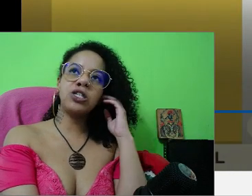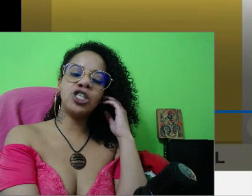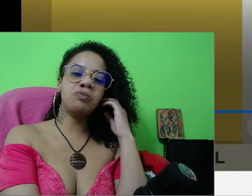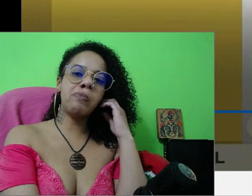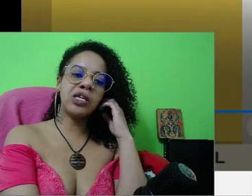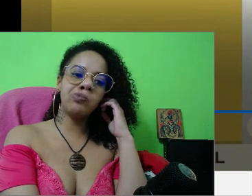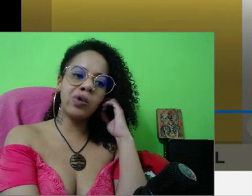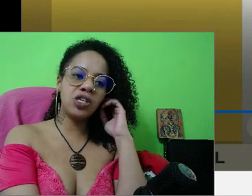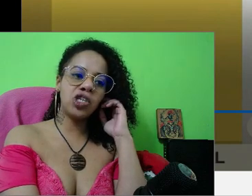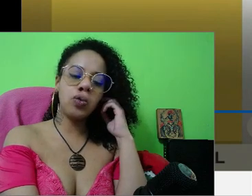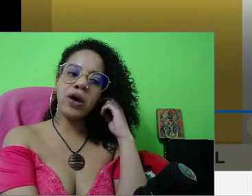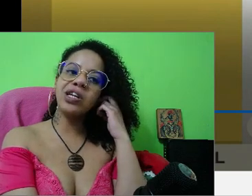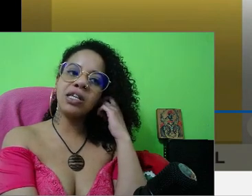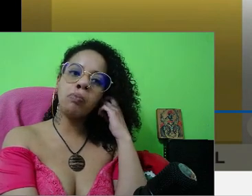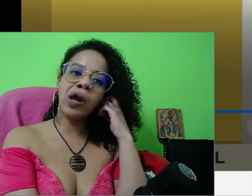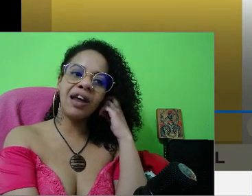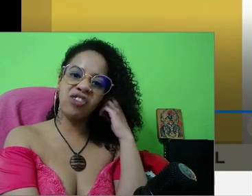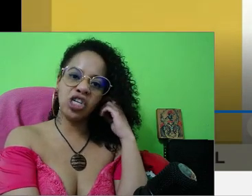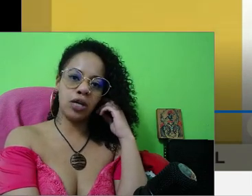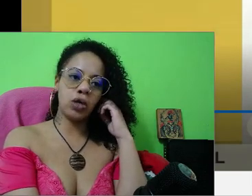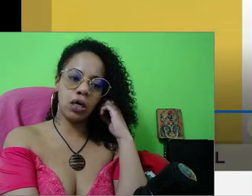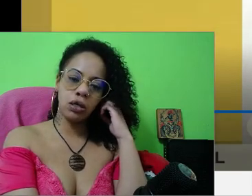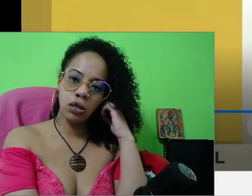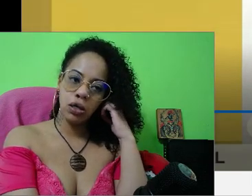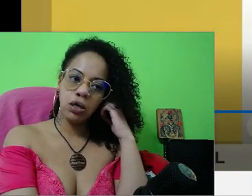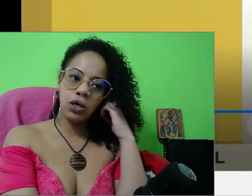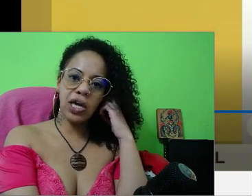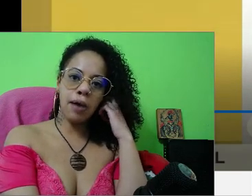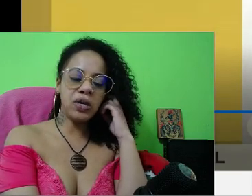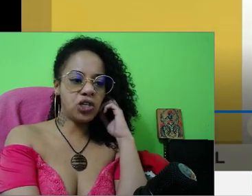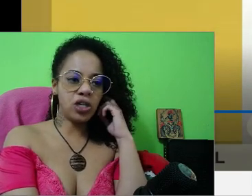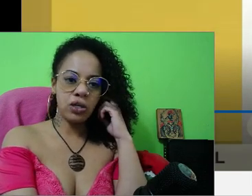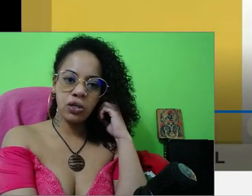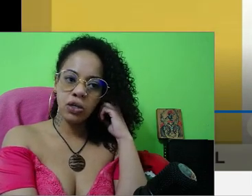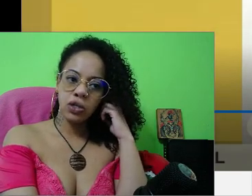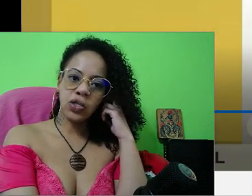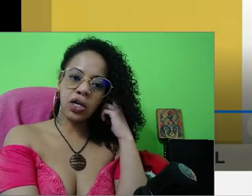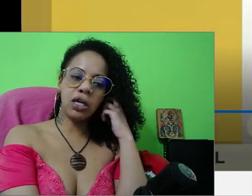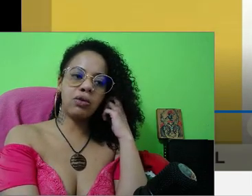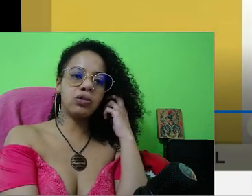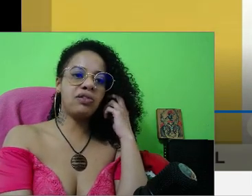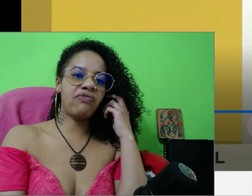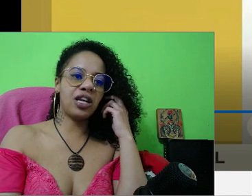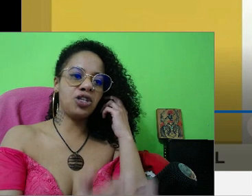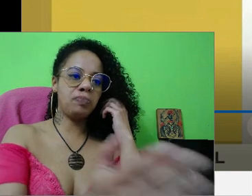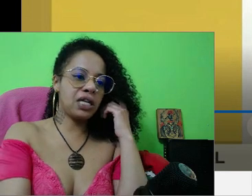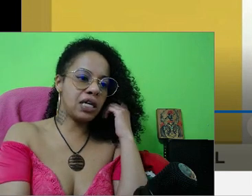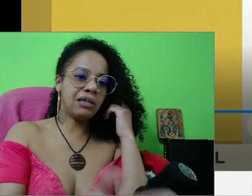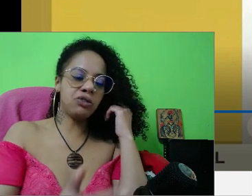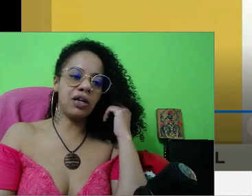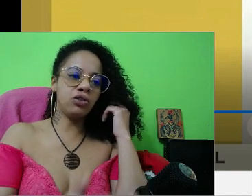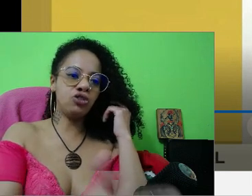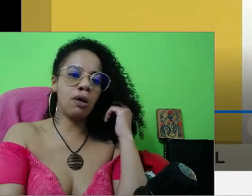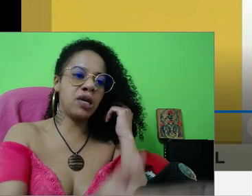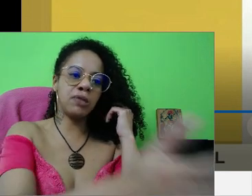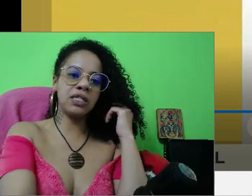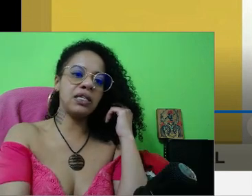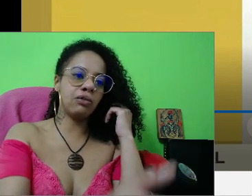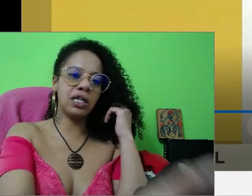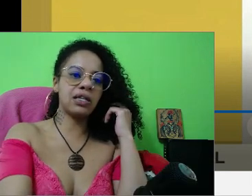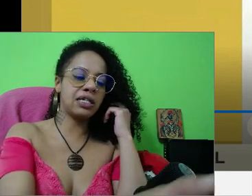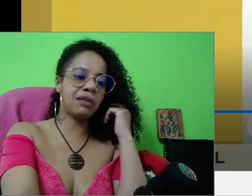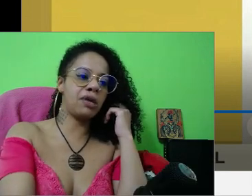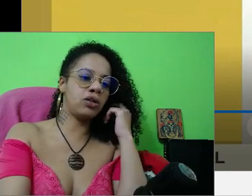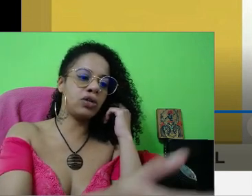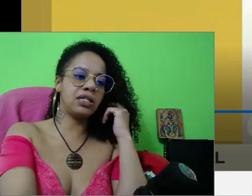o espetismo mesmo acho que o maior exemplo é lava jato né E a mídia só que quando se fala de PT estamos falando de uma